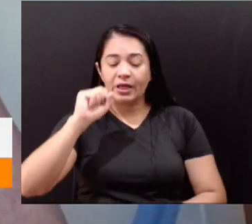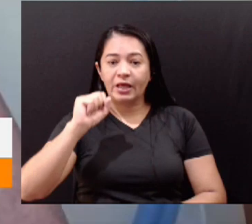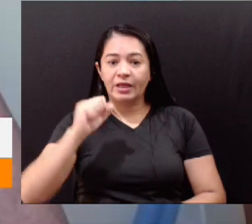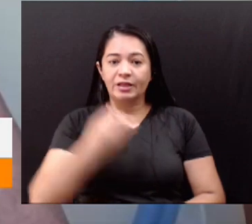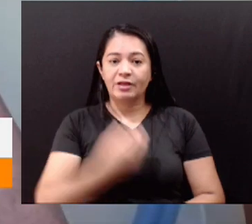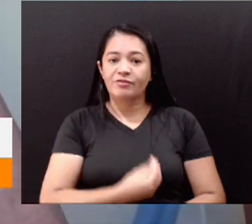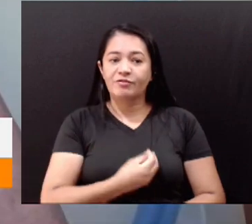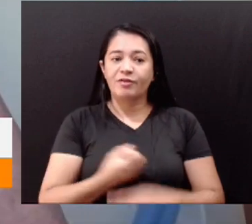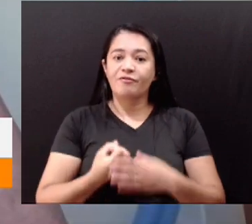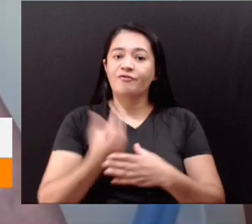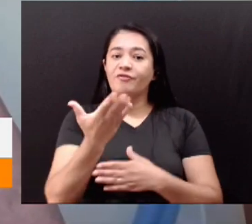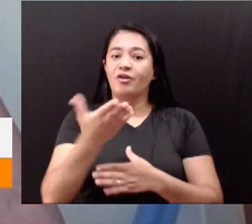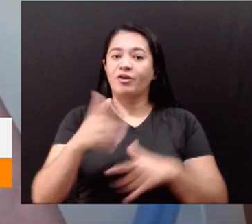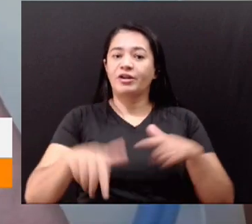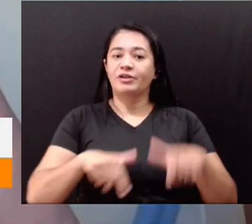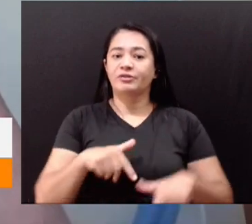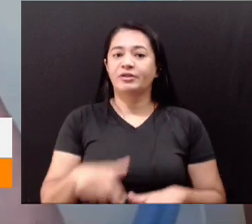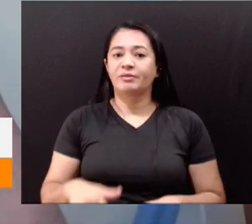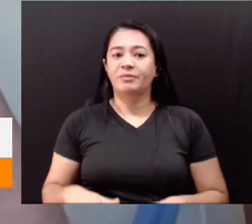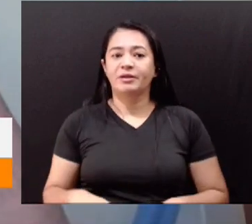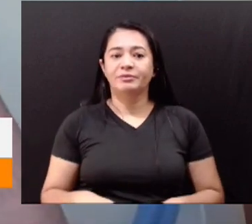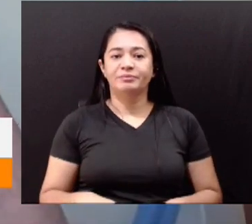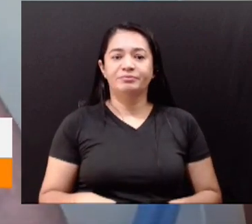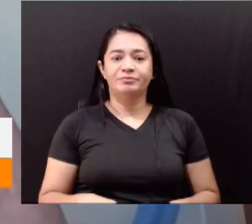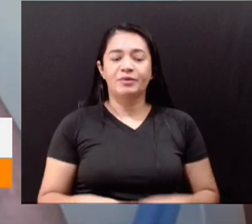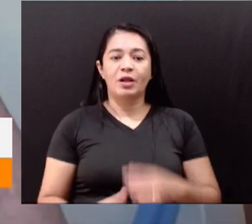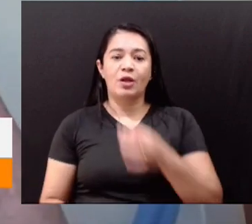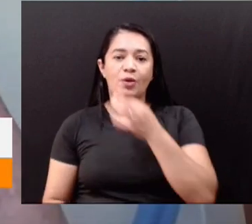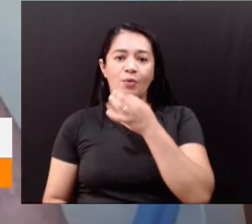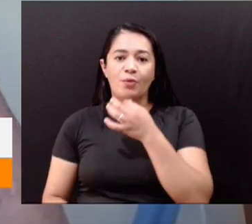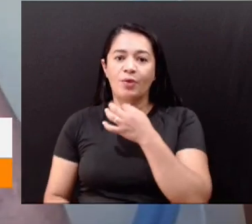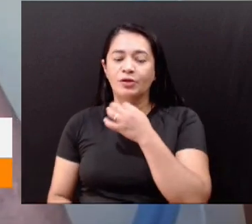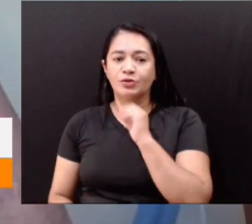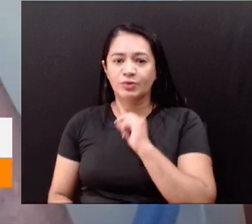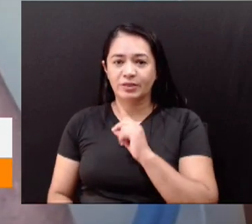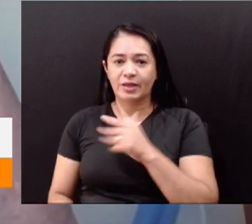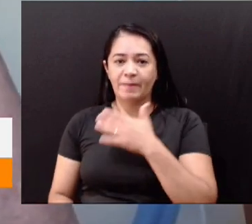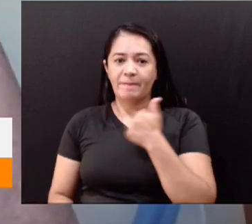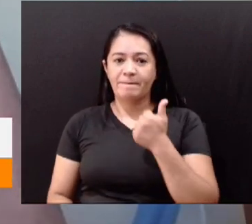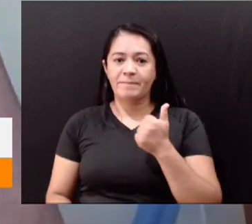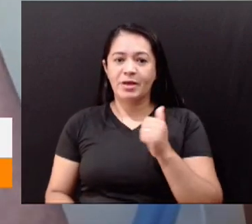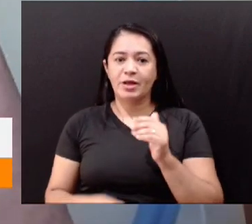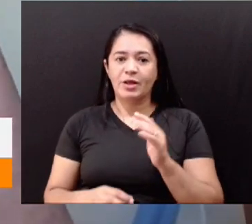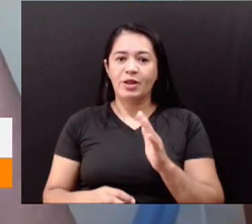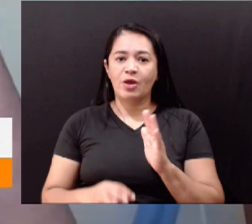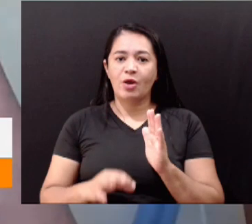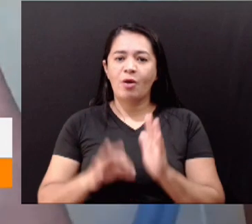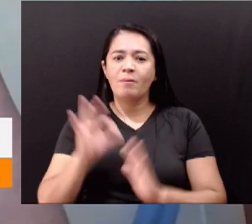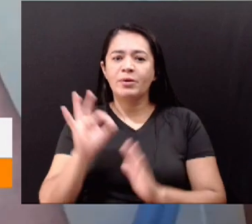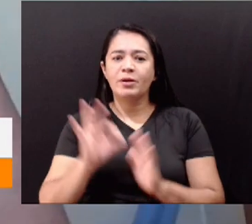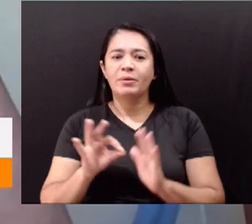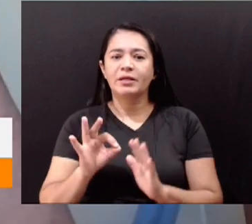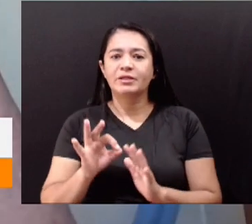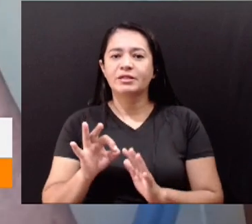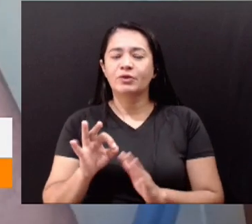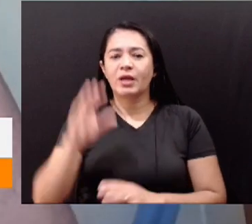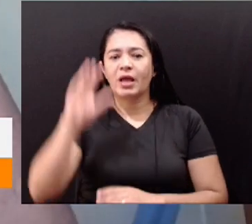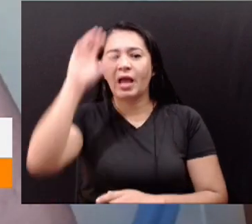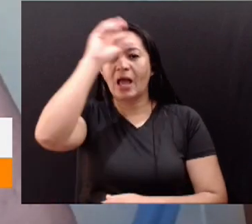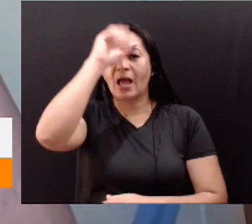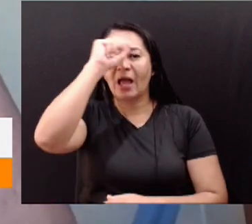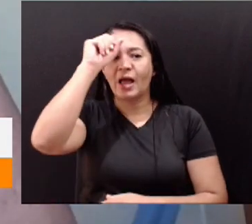Eu acho que a melhor preparação que a gente pode ter é aprender a viver o